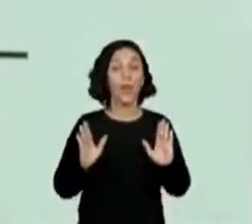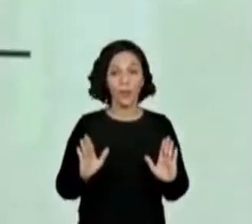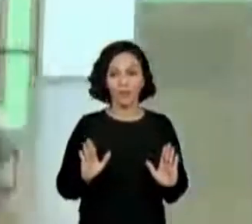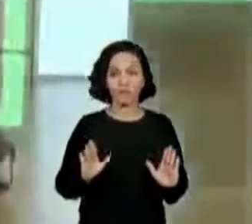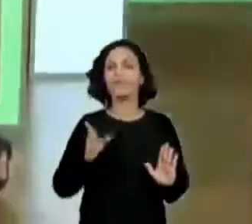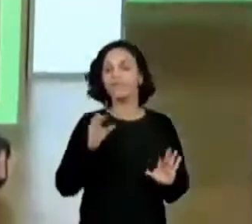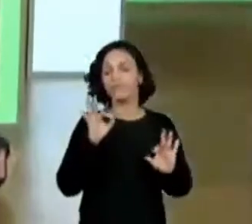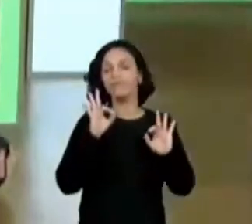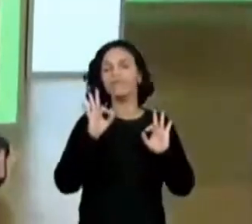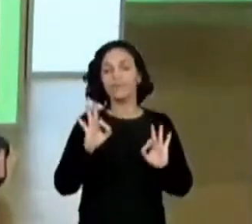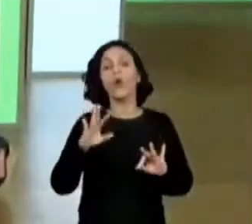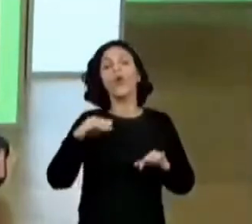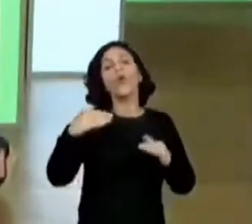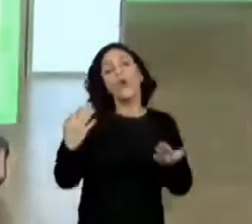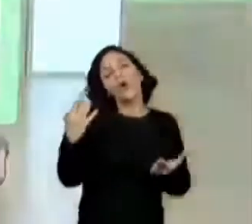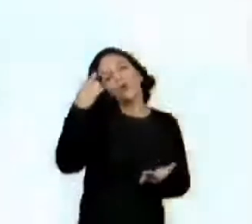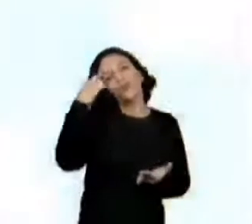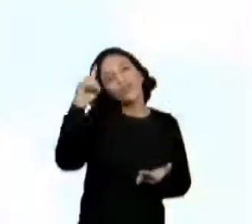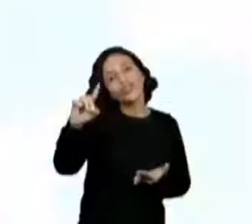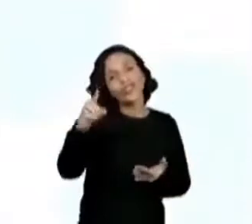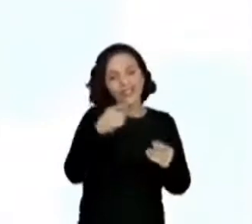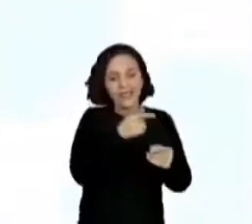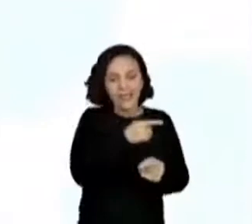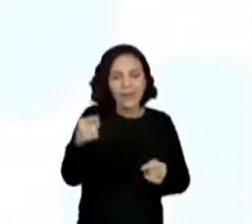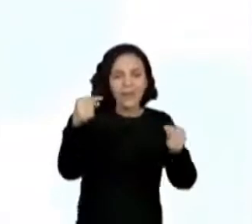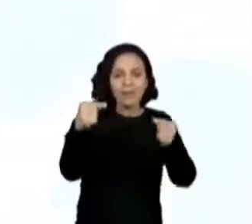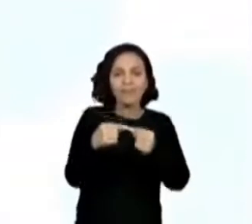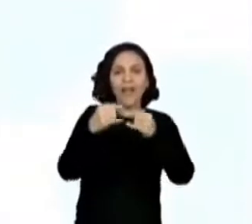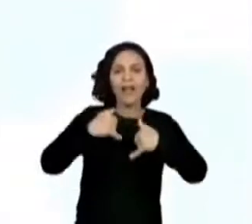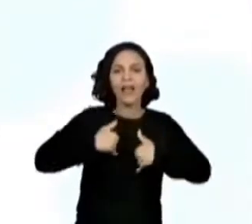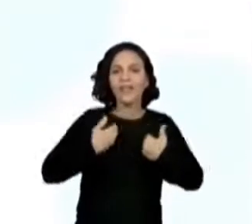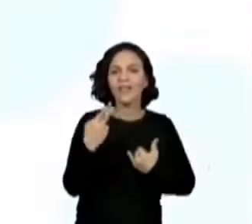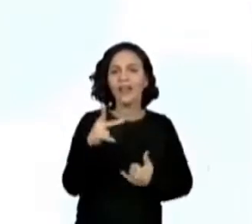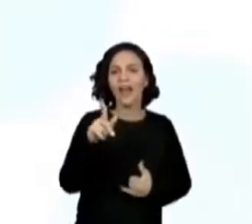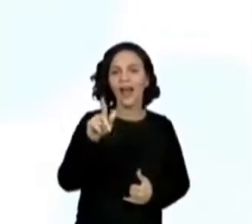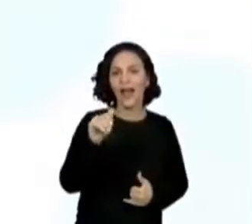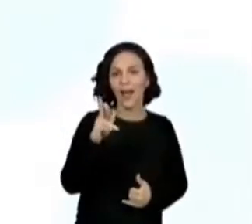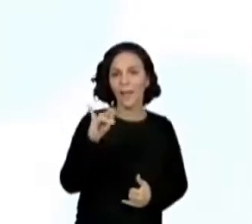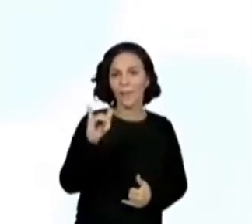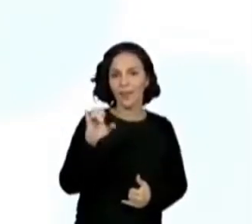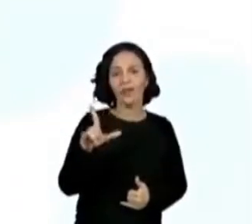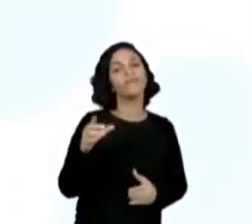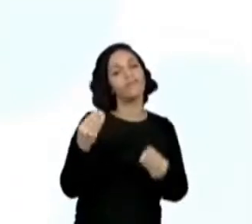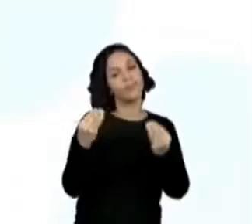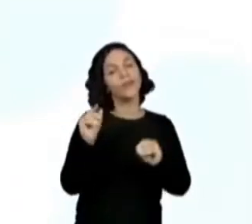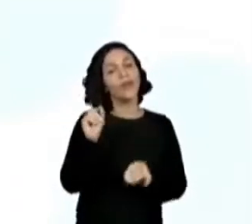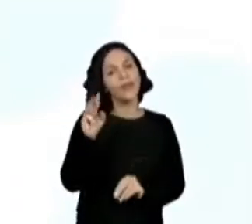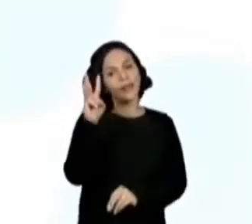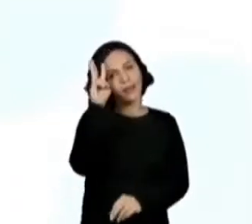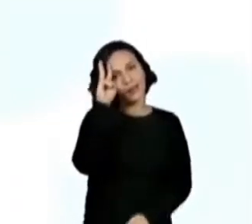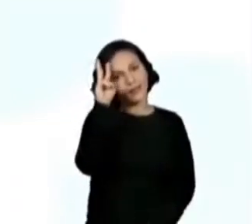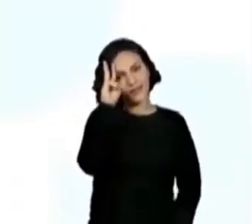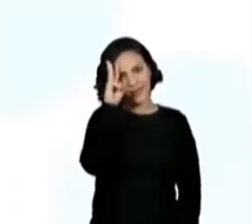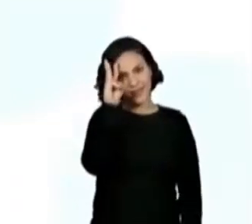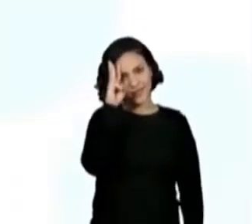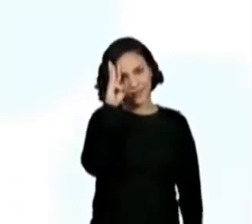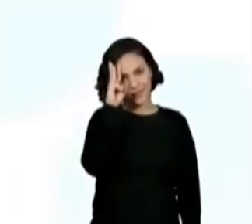Então aqui, em que dia da semana ocorreu o aniversário de Gabriel este ano? A gente vai colocar aqui.